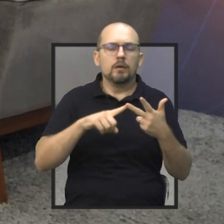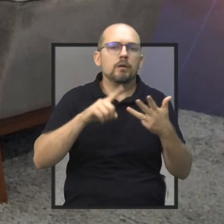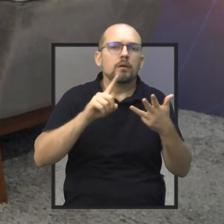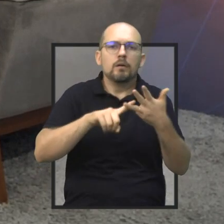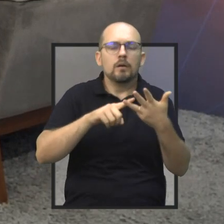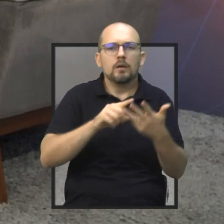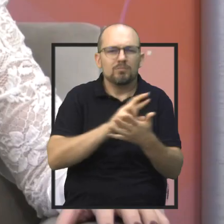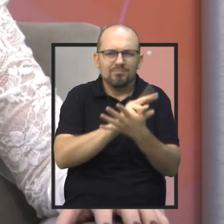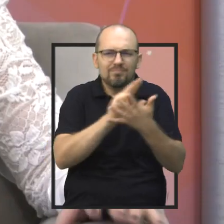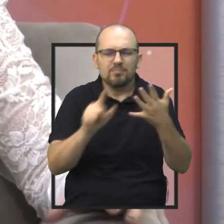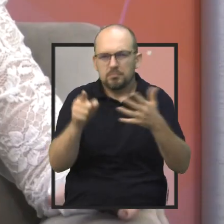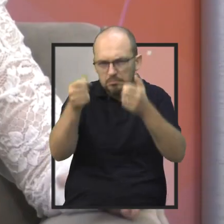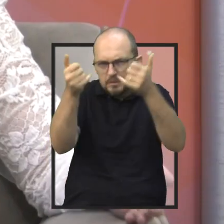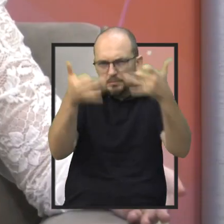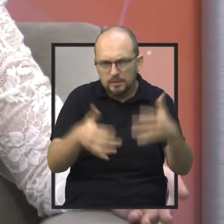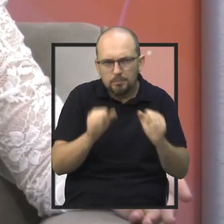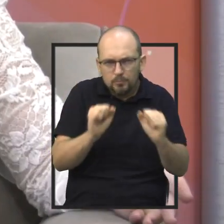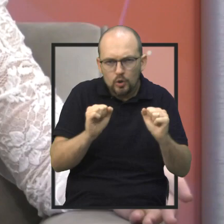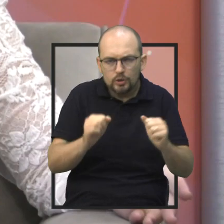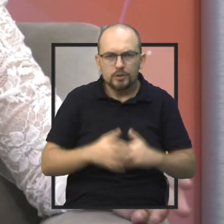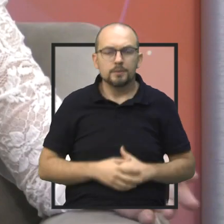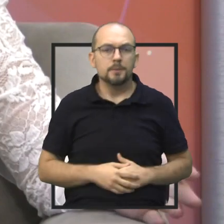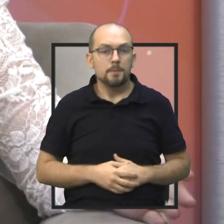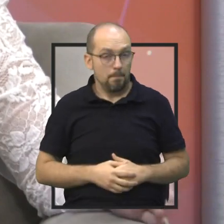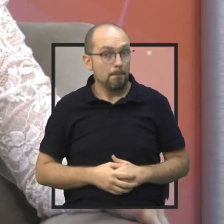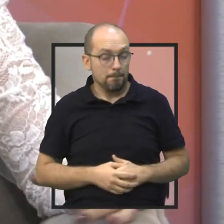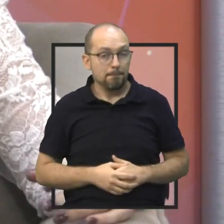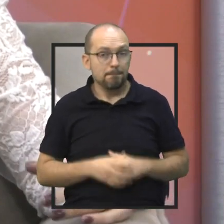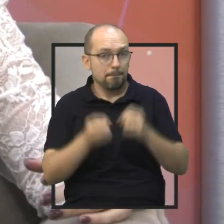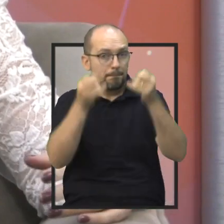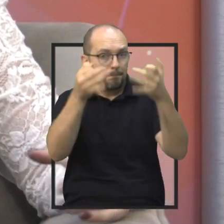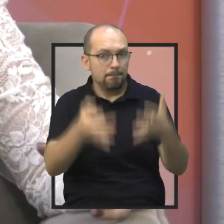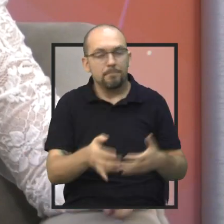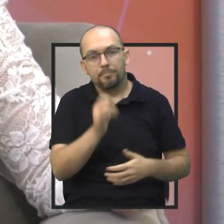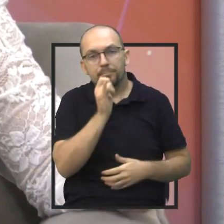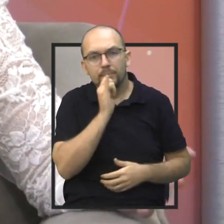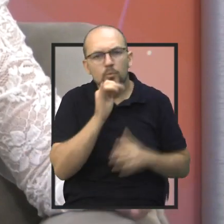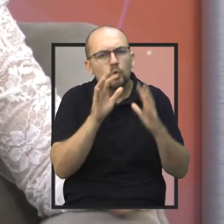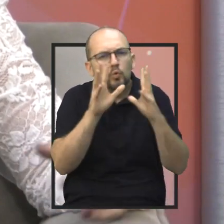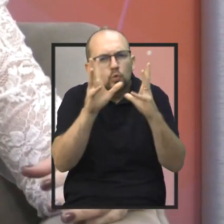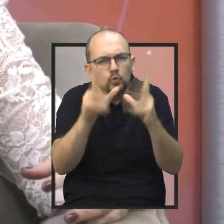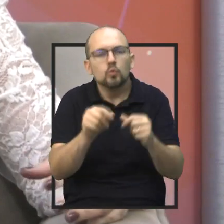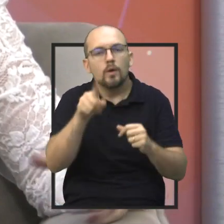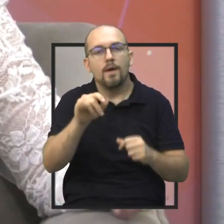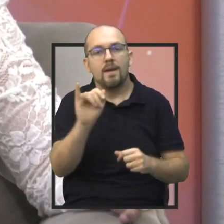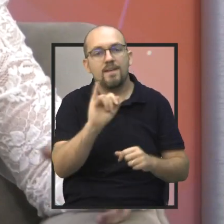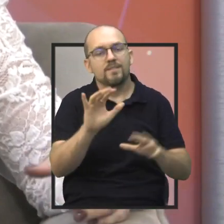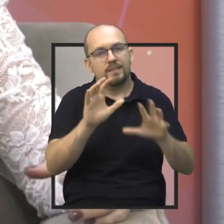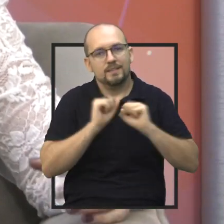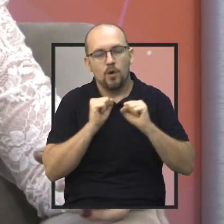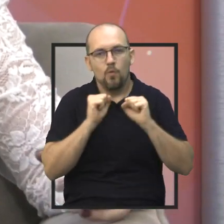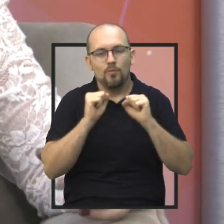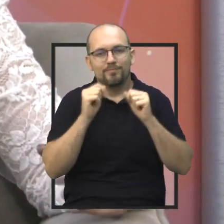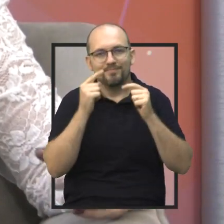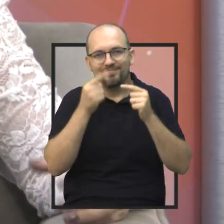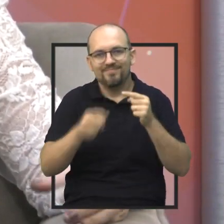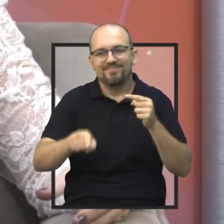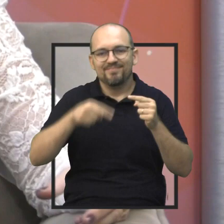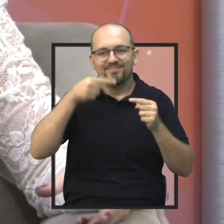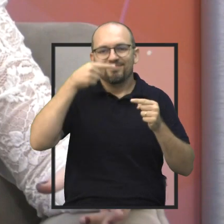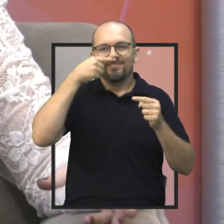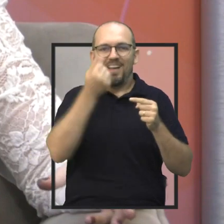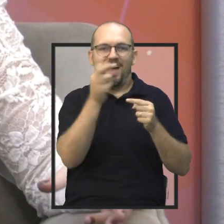as infecções são todas infecções de vias aéreas, né? Então, aí são inflamações nas vias aéreas e